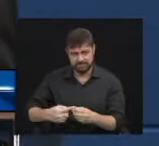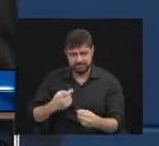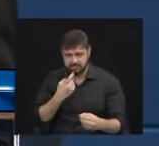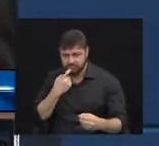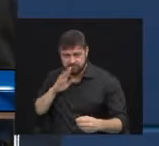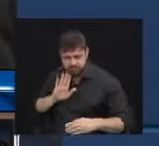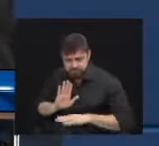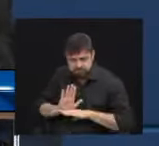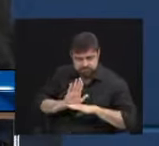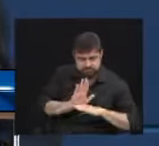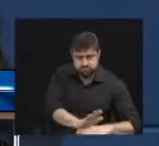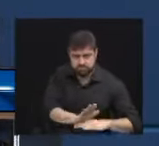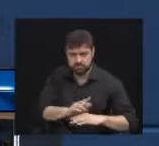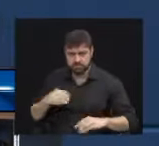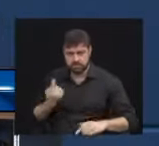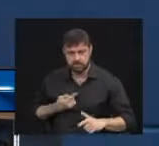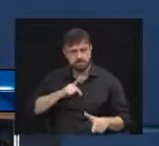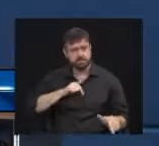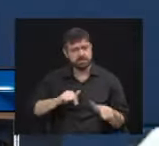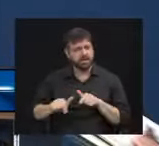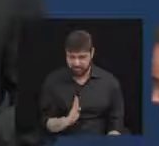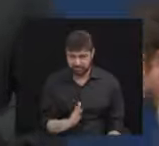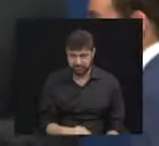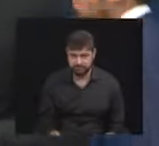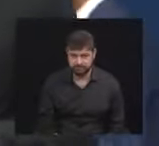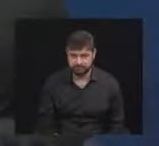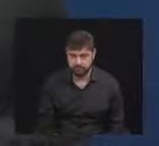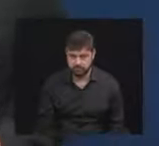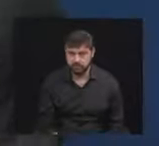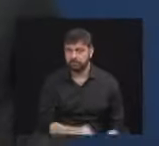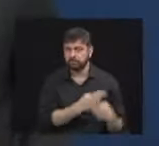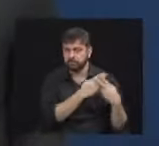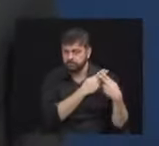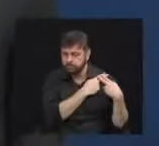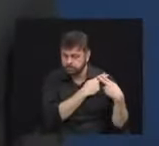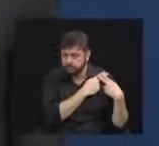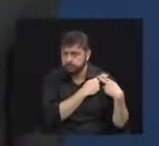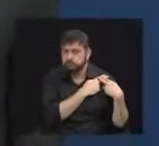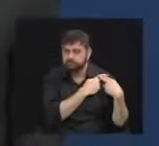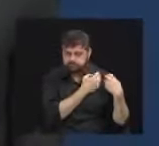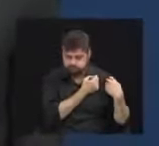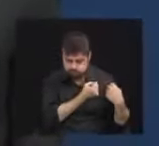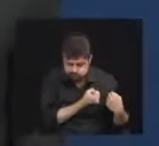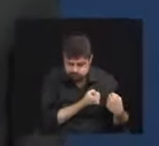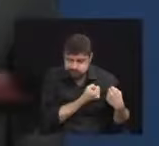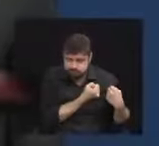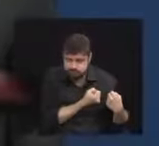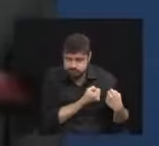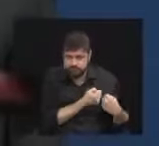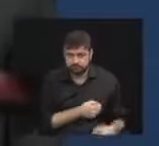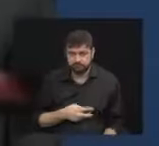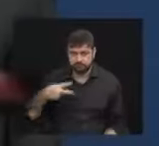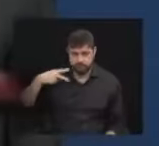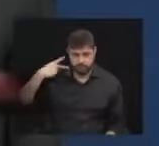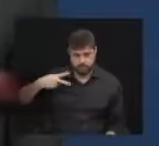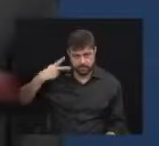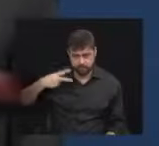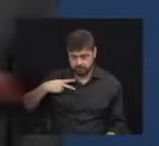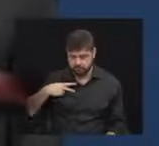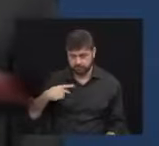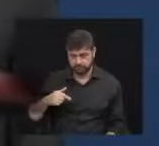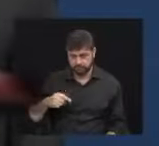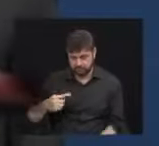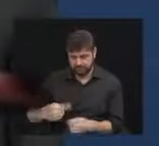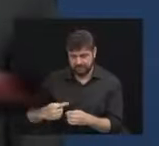Campinas, trabalhamos corretamente. É uma responsabilidade muito grande você ser vereador numa cidade